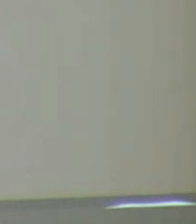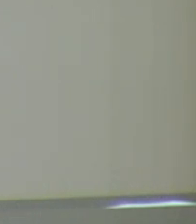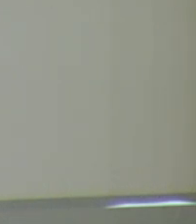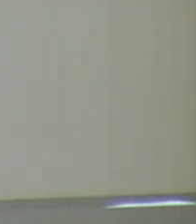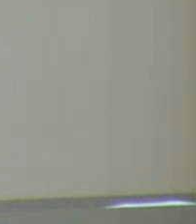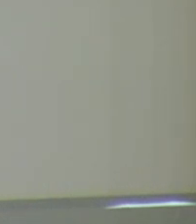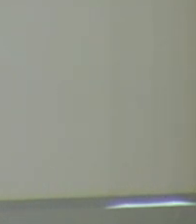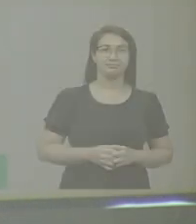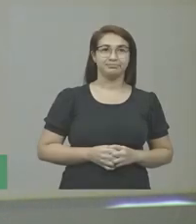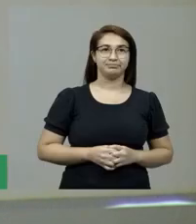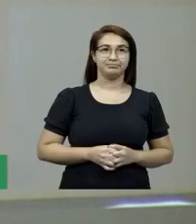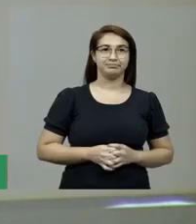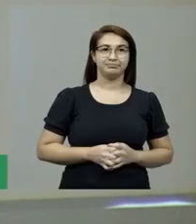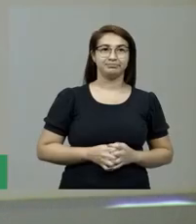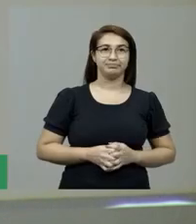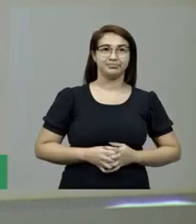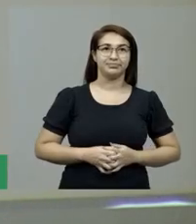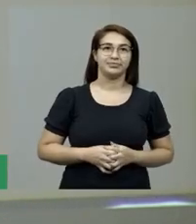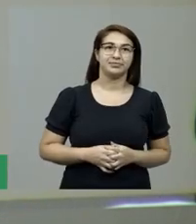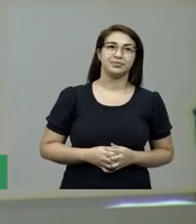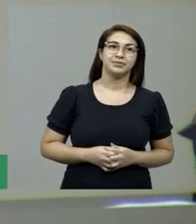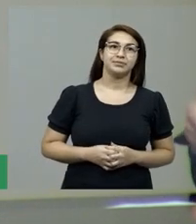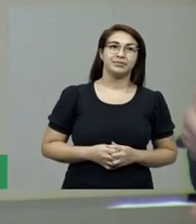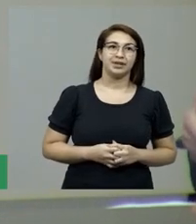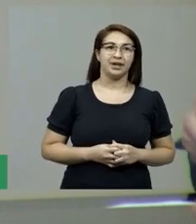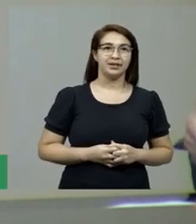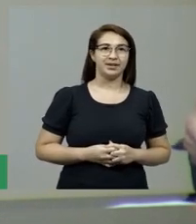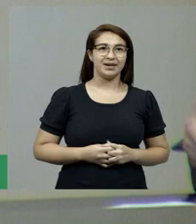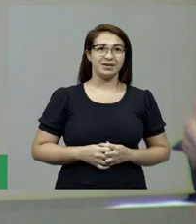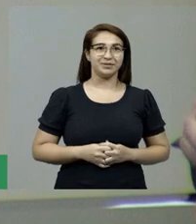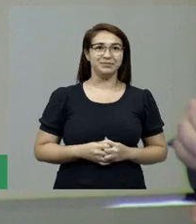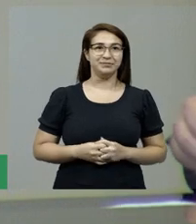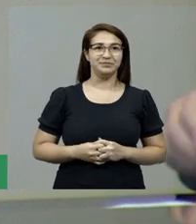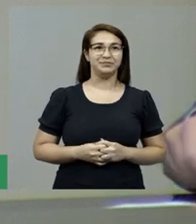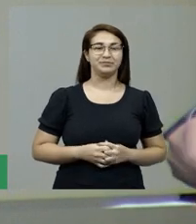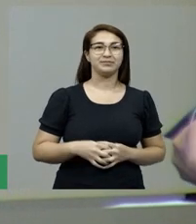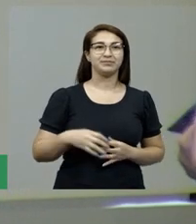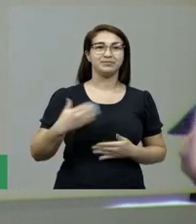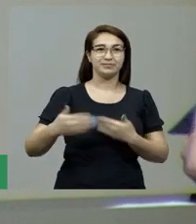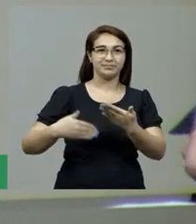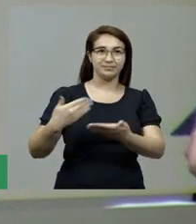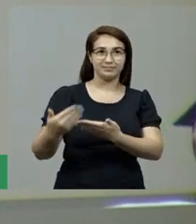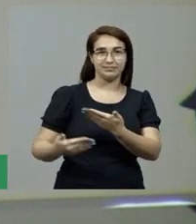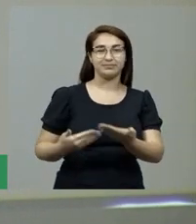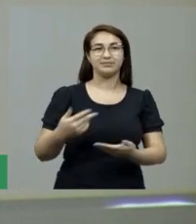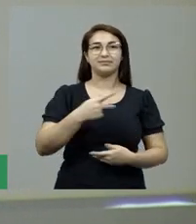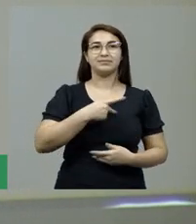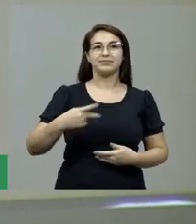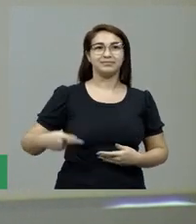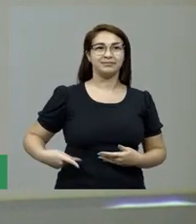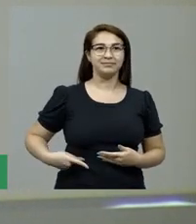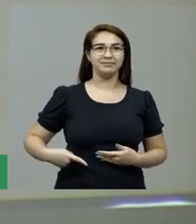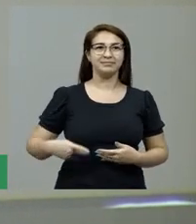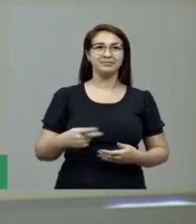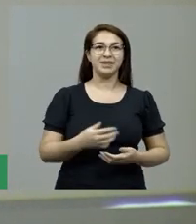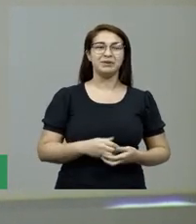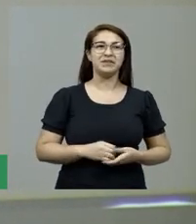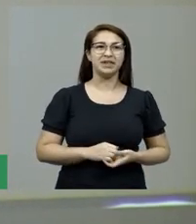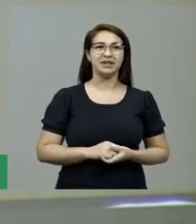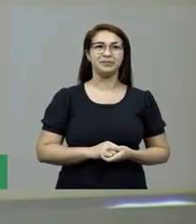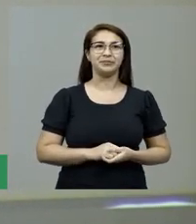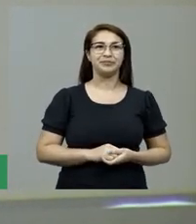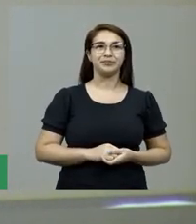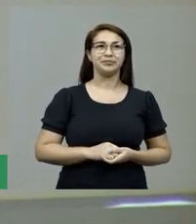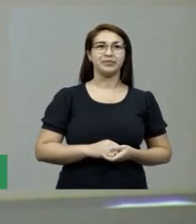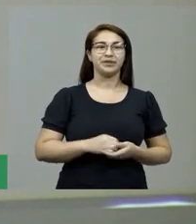Gaspar, tenente bombeiro militar Levi Garcia Ribeiro. Ato contínuo, senhor presidente, deu ciência aos presentes de que a